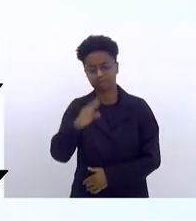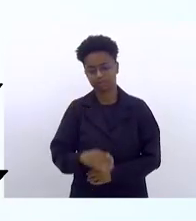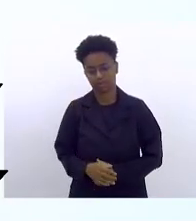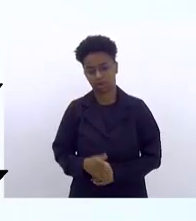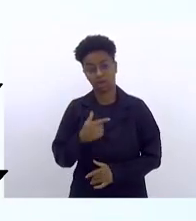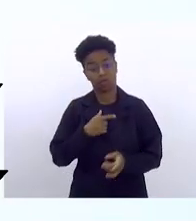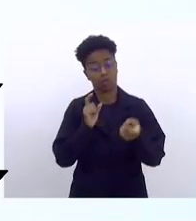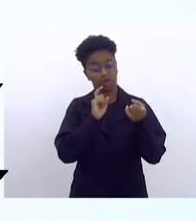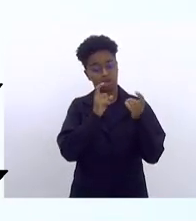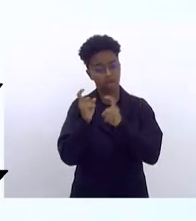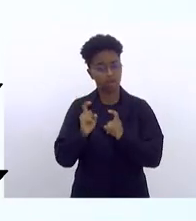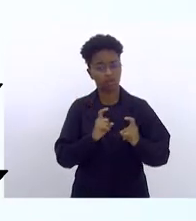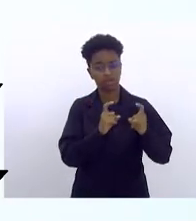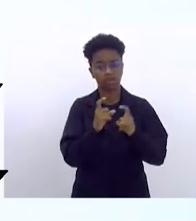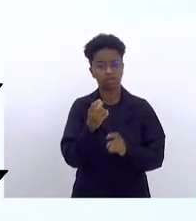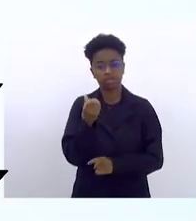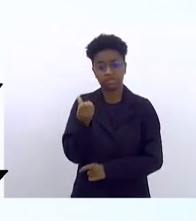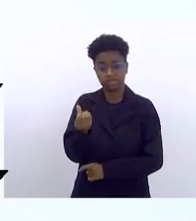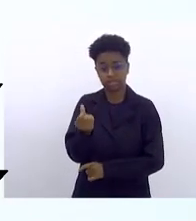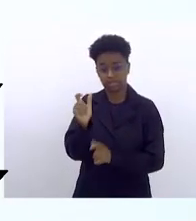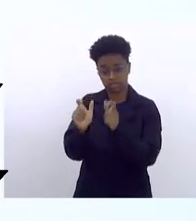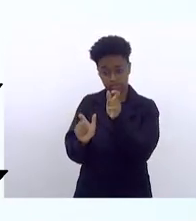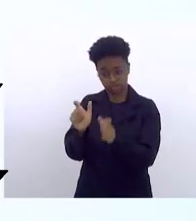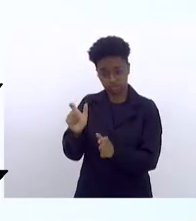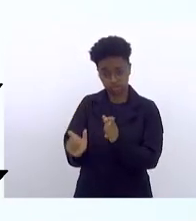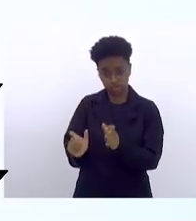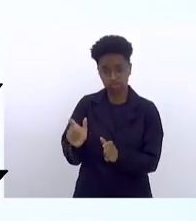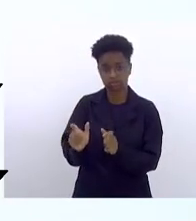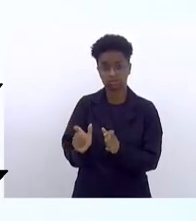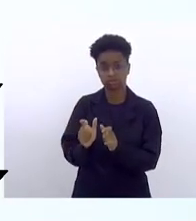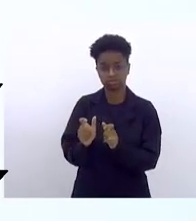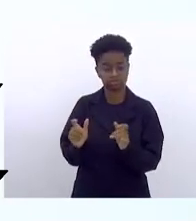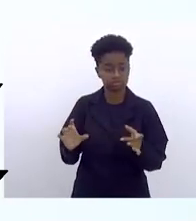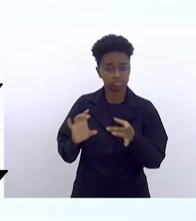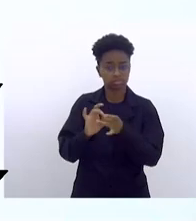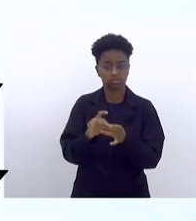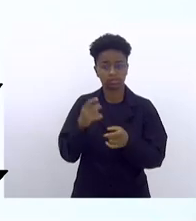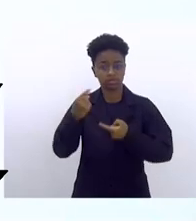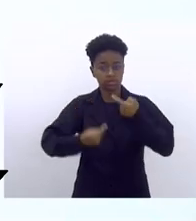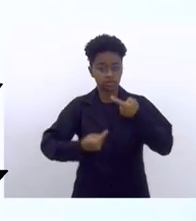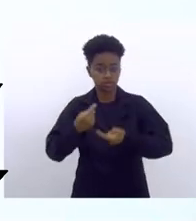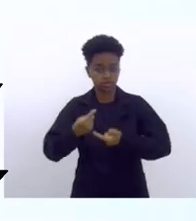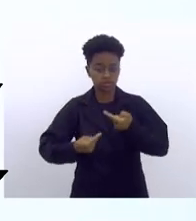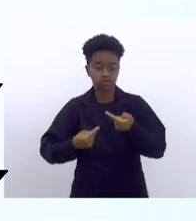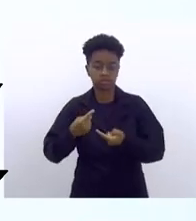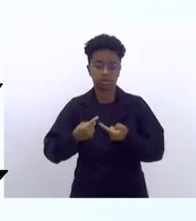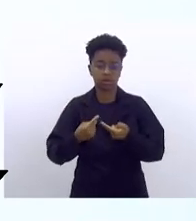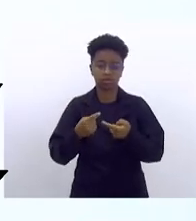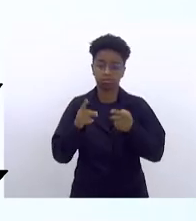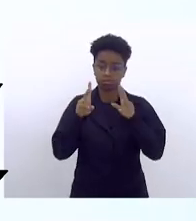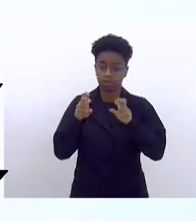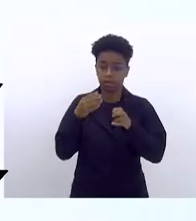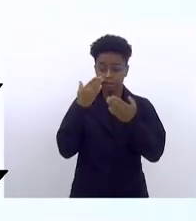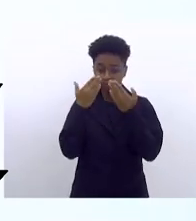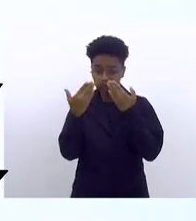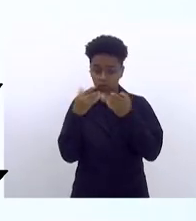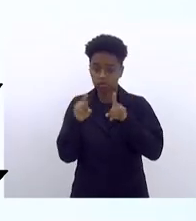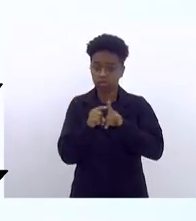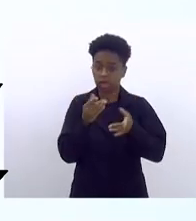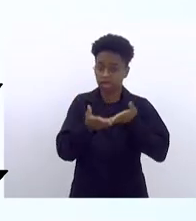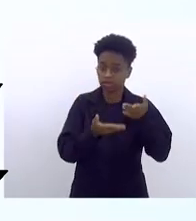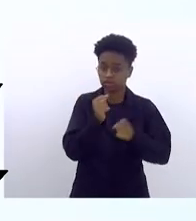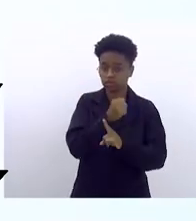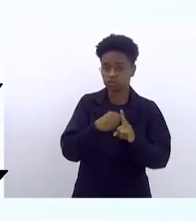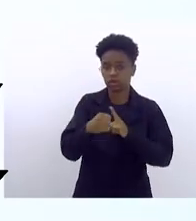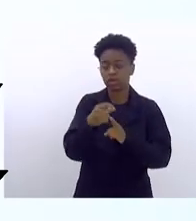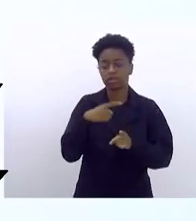tive uma reunião com seis entidades relacionadas à discussão dos psicólogos e assistentes sociais estavam lá os